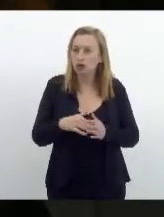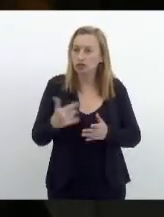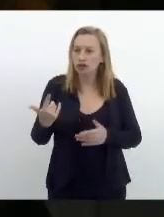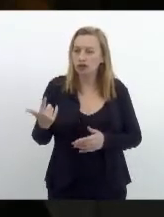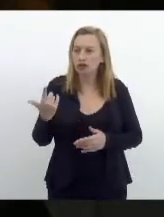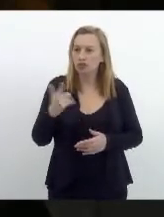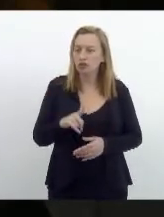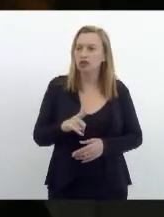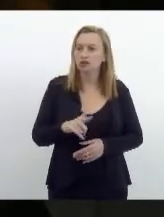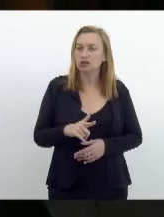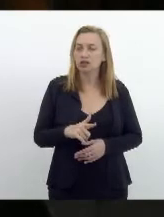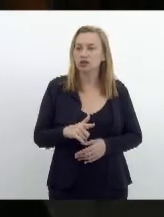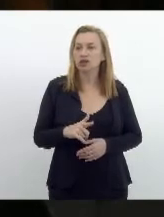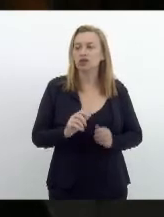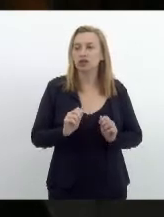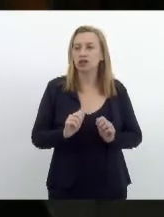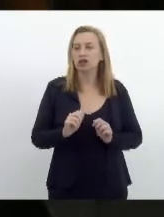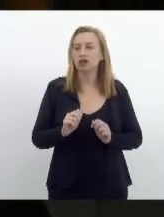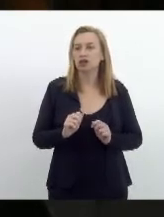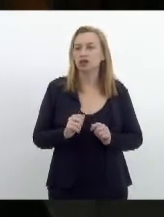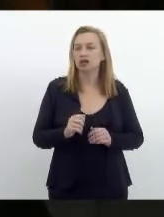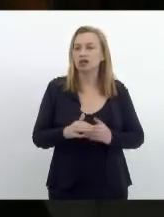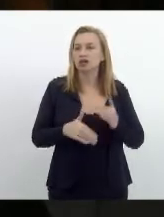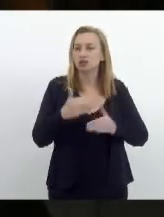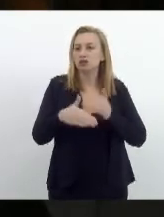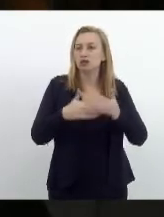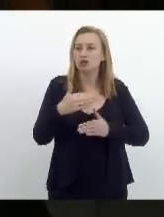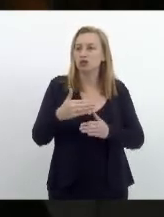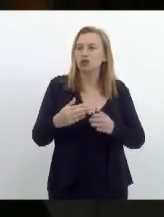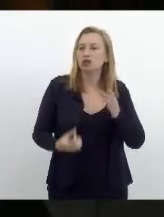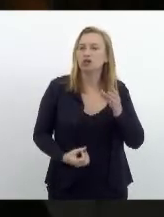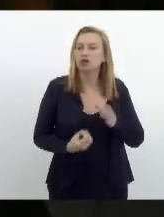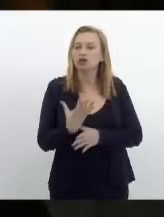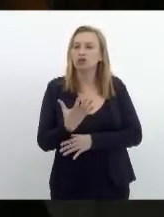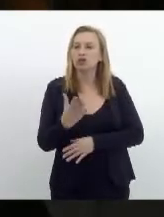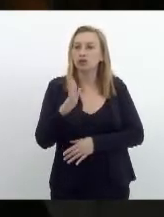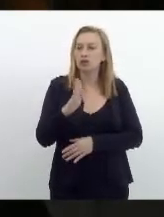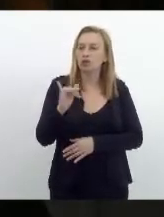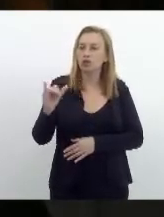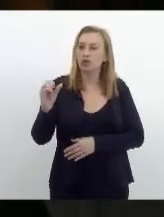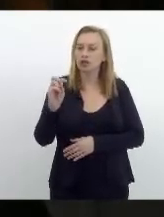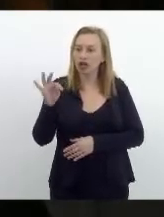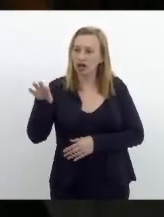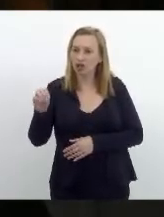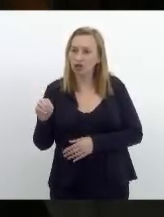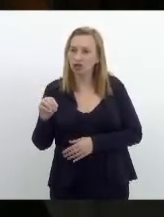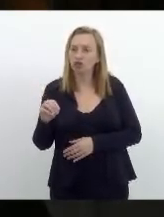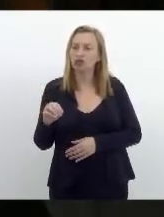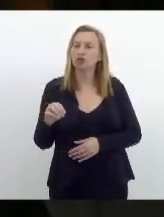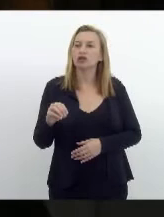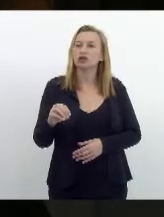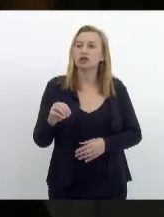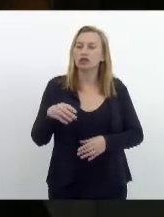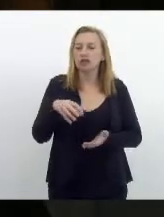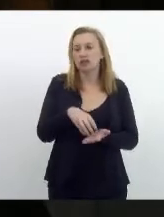deste empreendimento que a Alerj está apoiando, que é a construção do biotério central da UF. E é um biotério que vai servir, Samuel, de